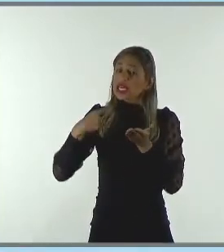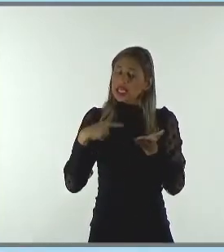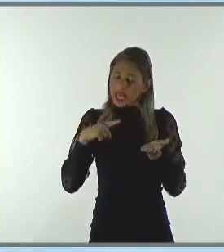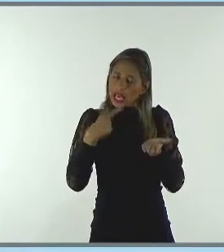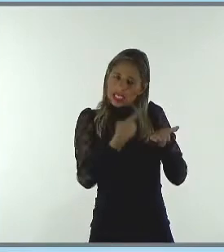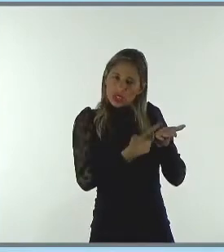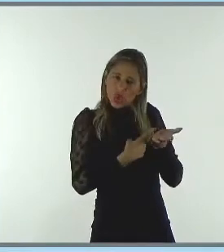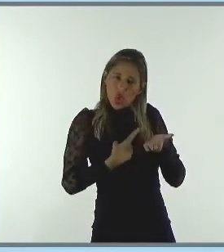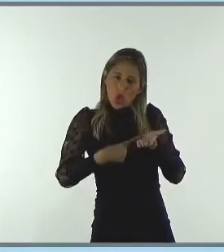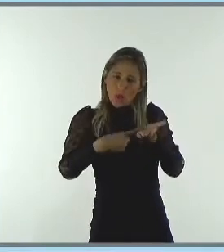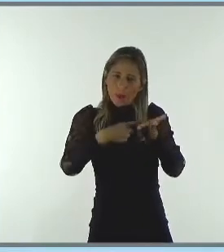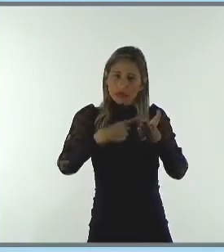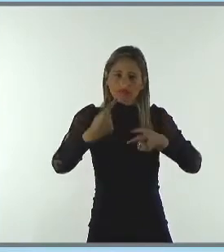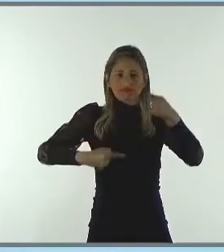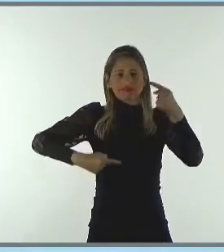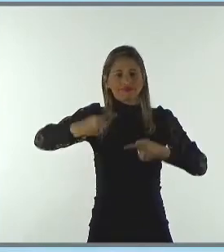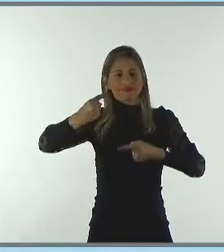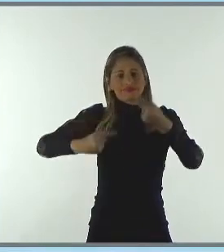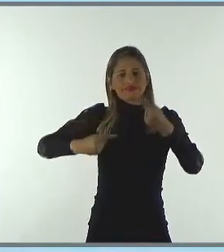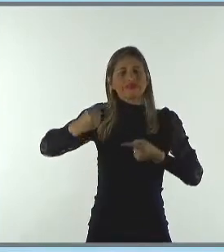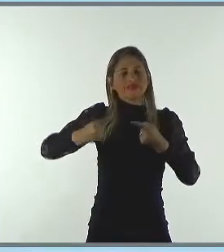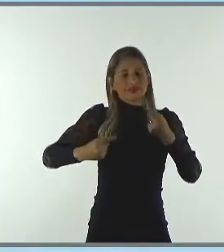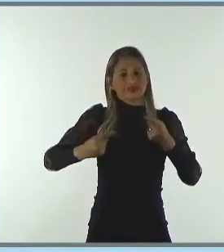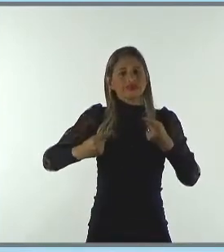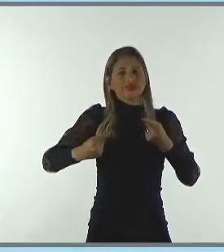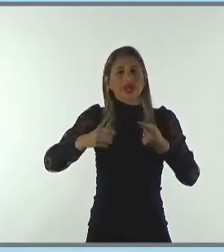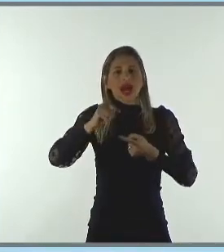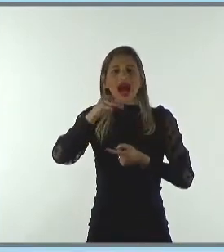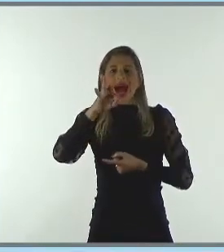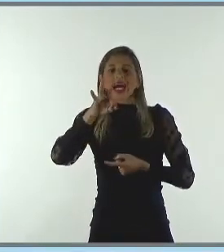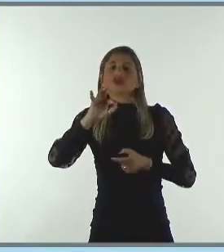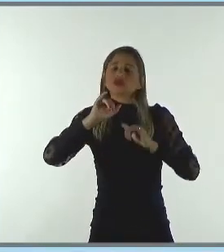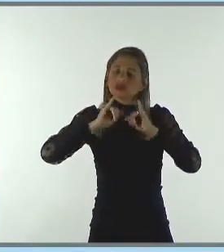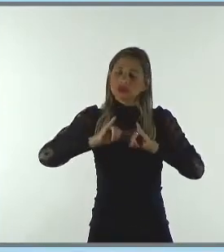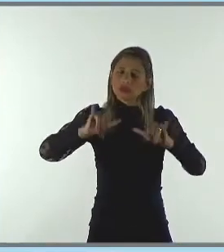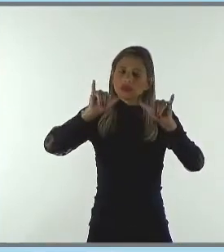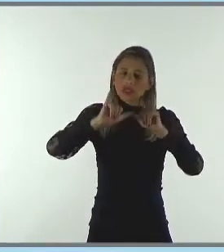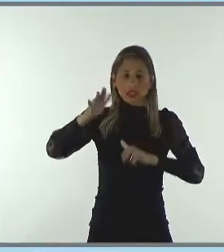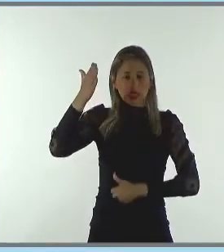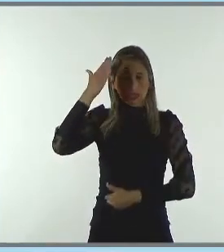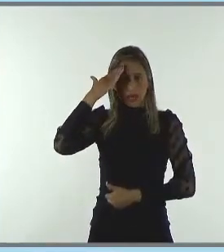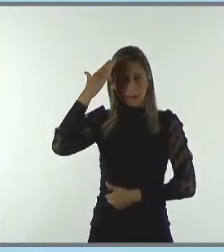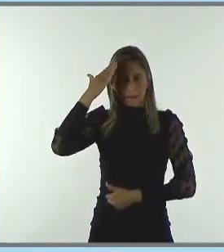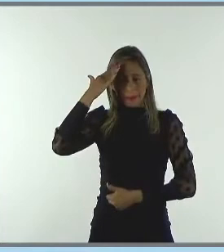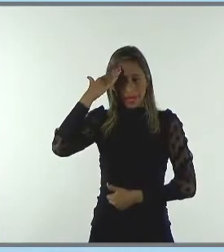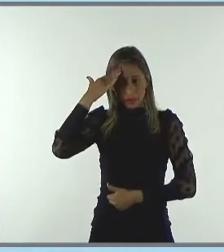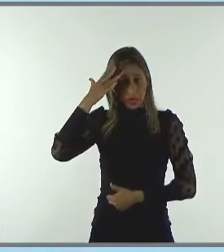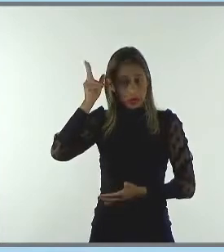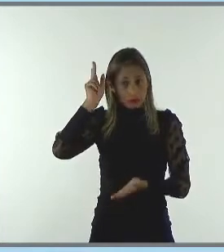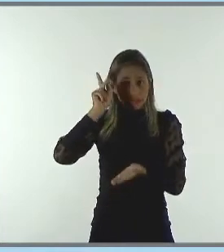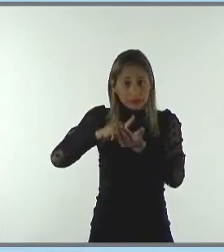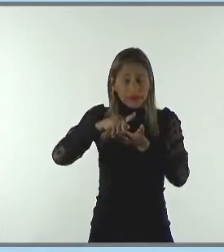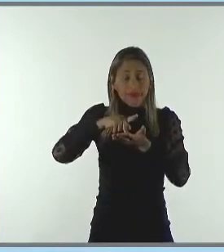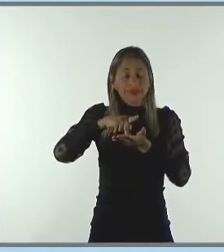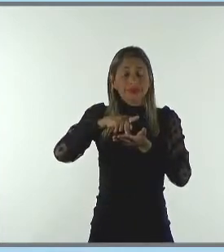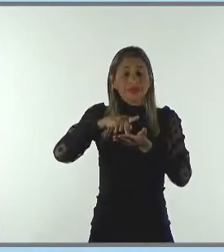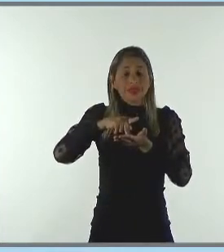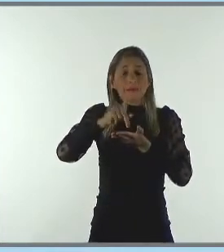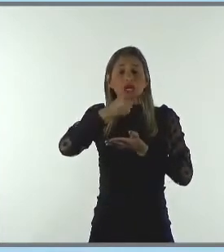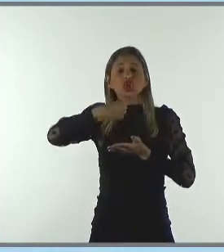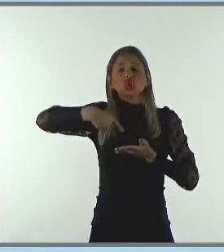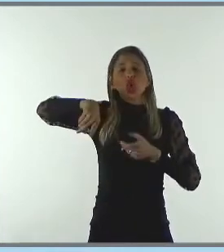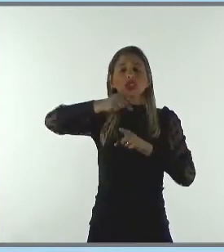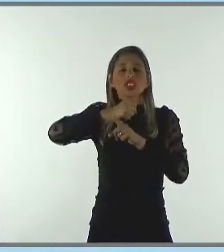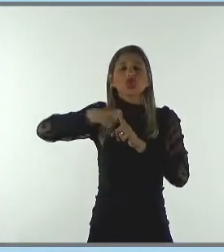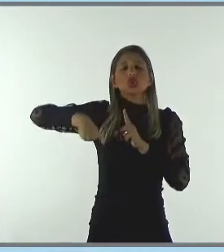comprometimento político com o ato de publicar, sabendo que ele é crucial para todas as